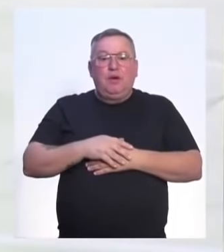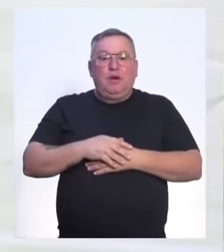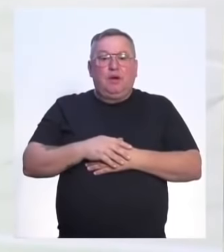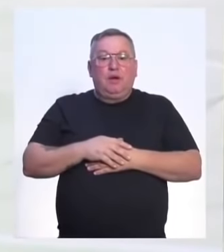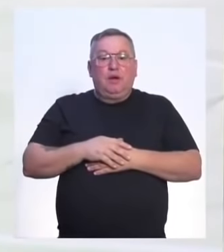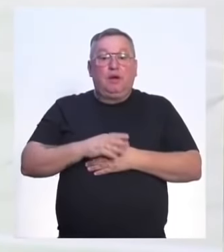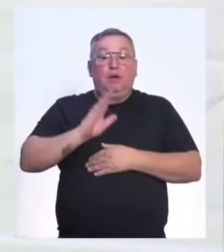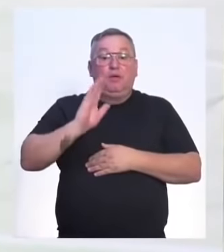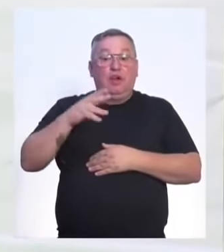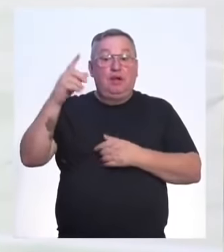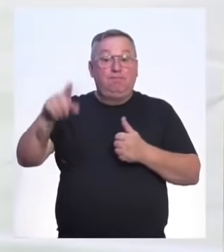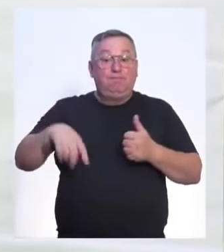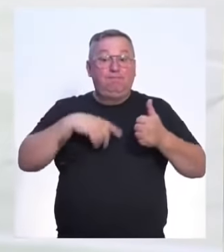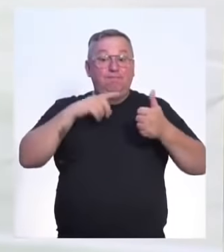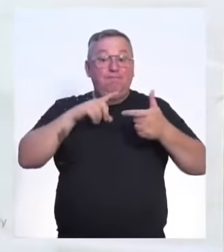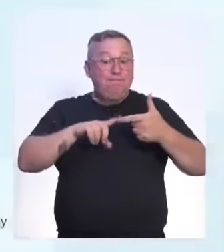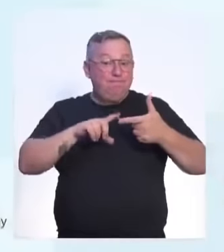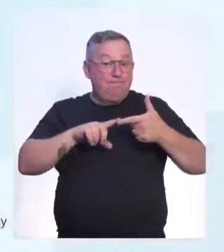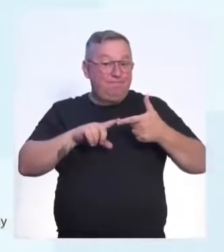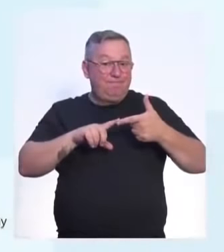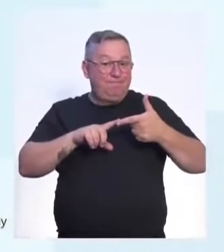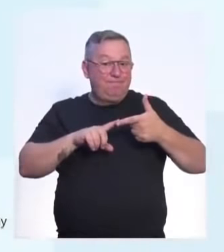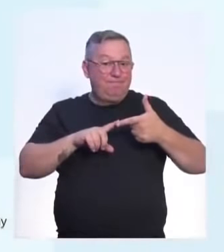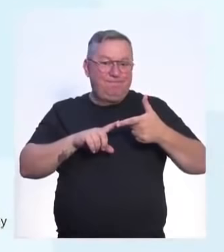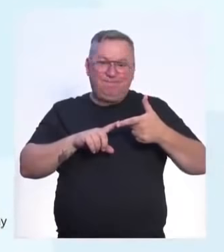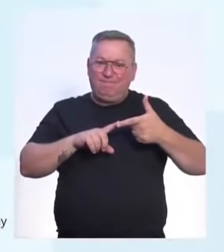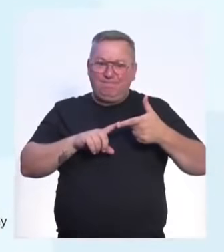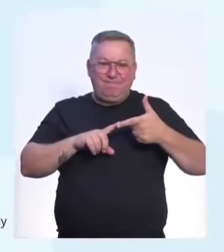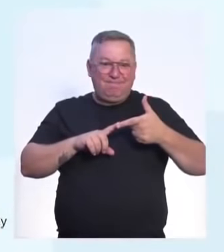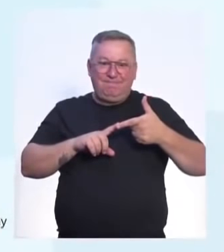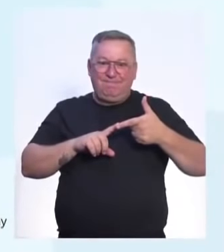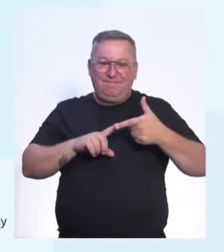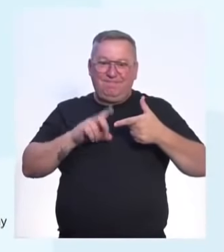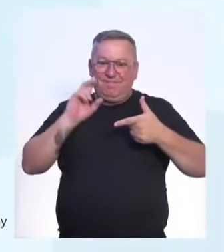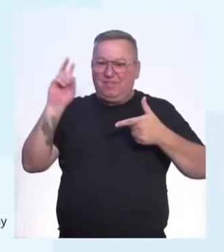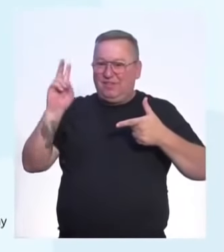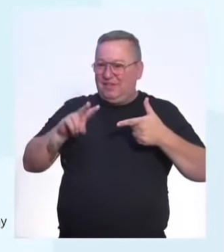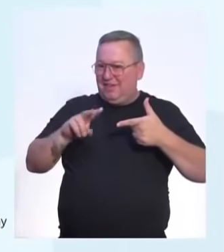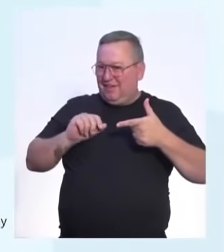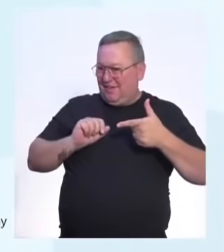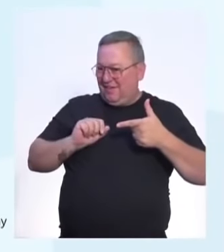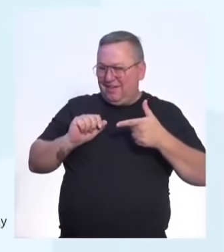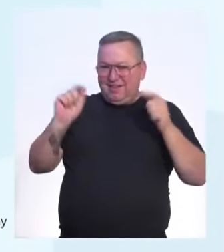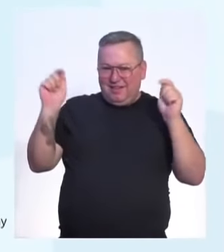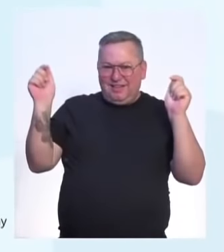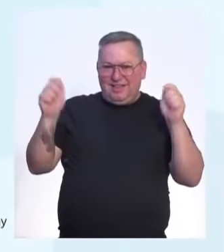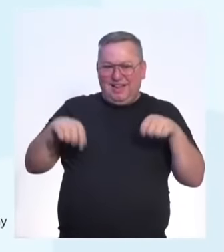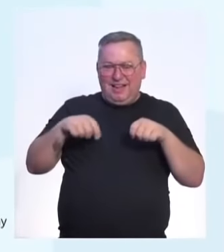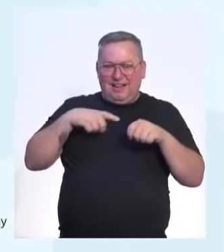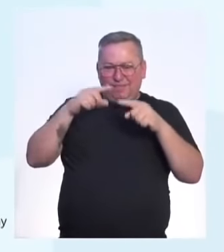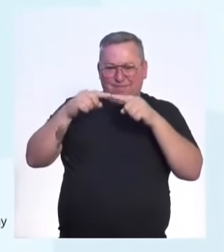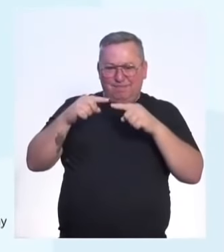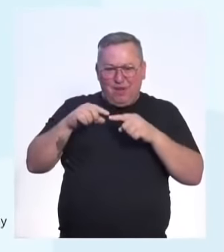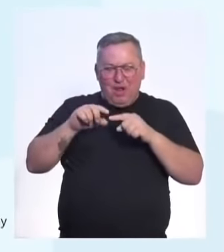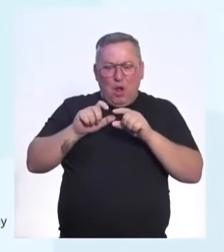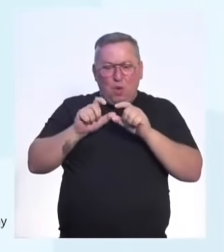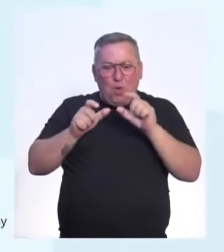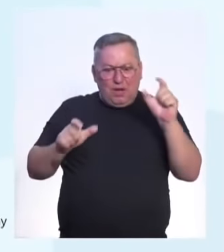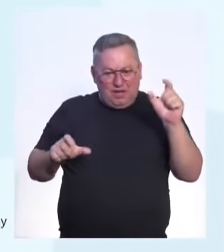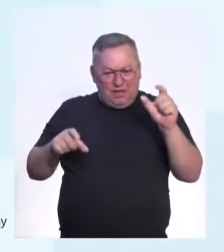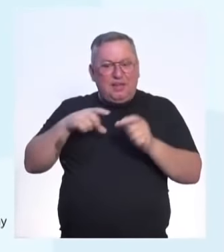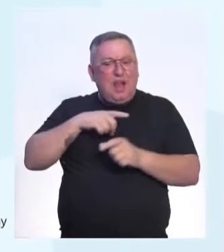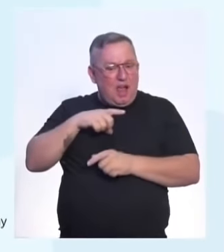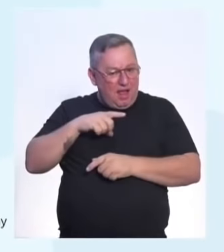Já a segunda situação, Jonas, não é algo muito comum que a gente pensa que tem a ver com grandeza, mas tem,